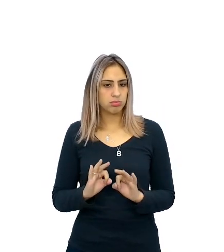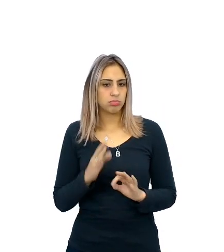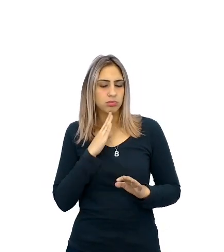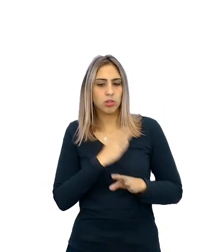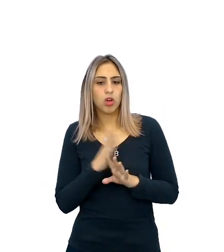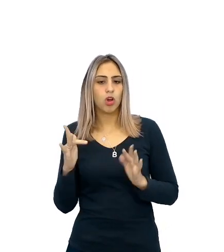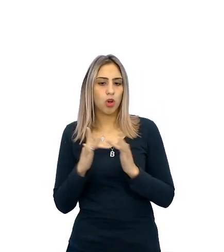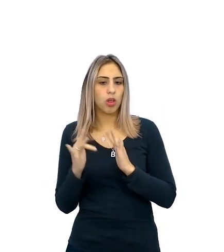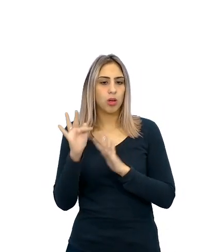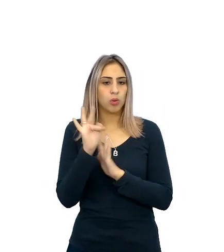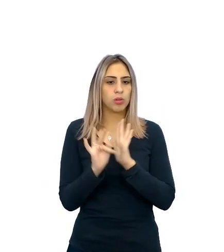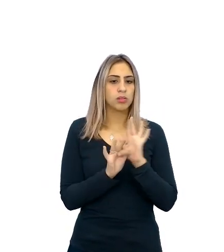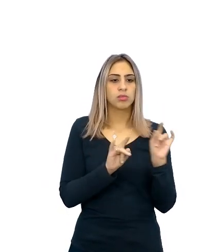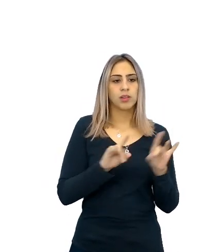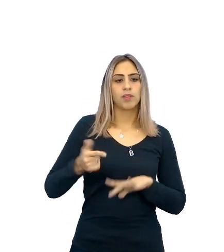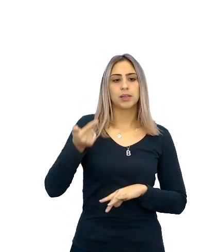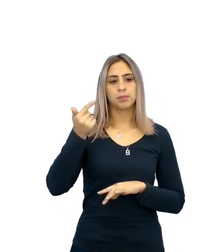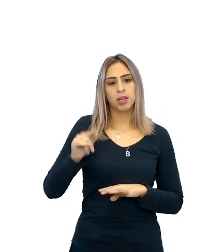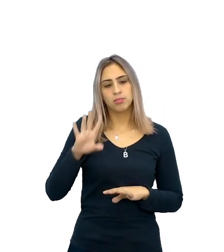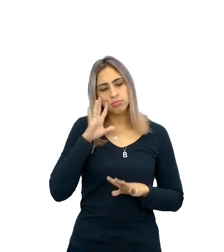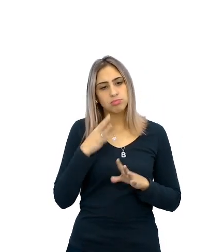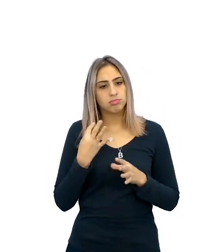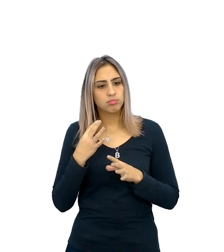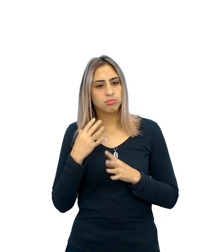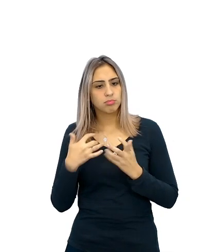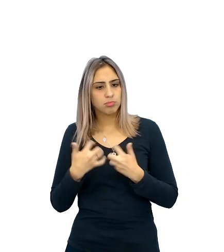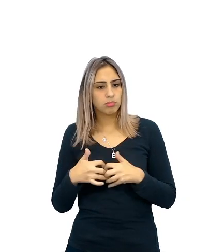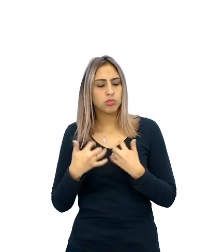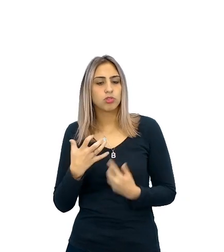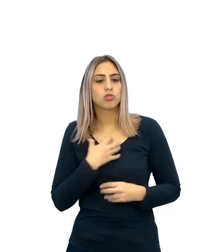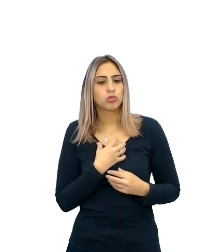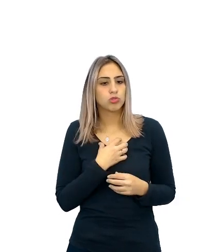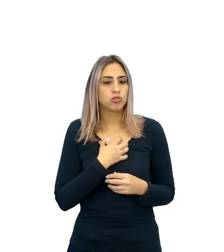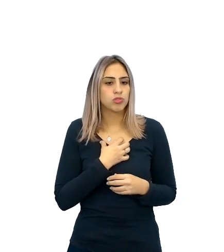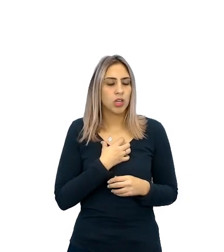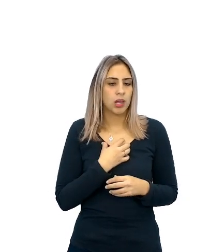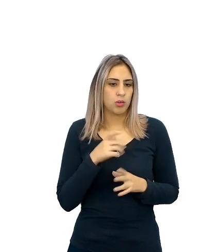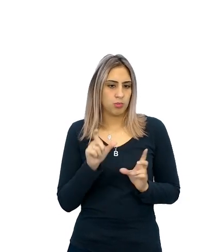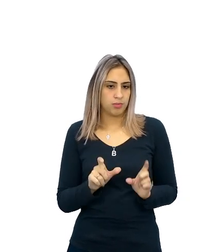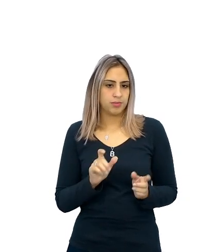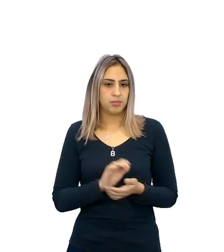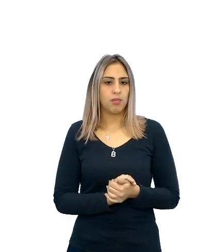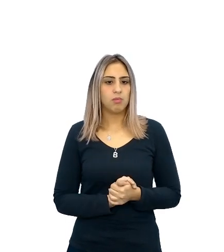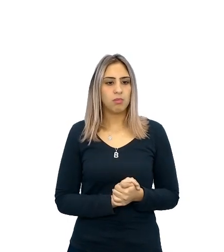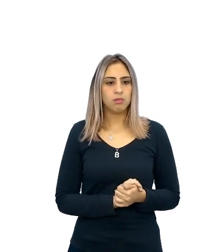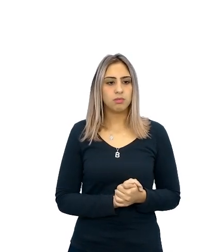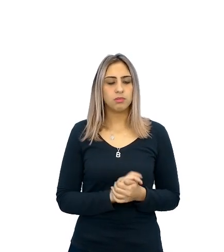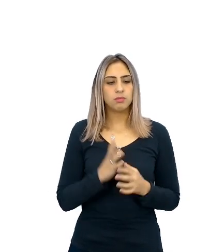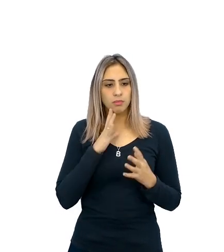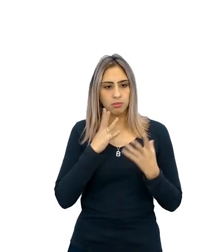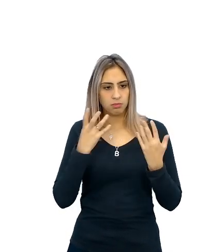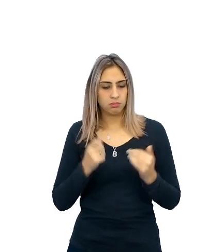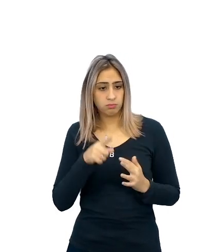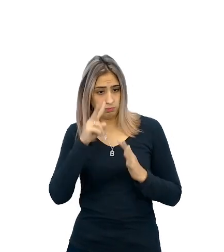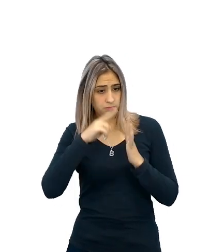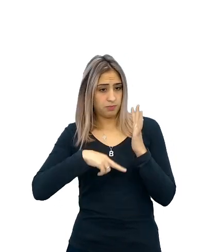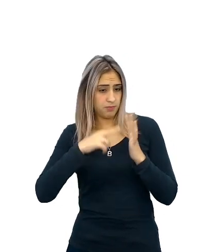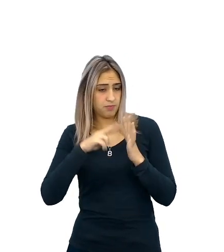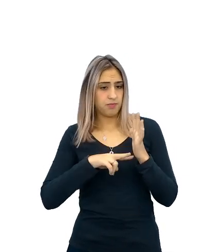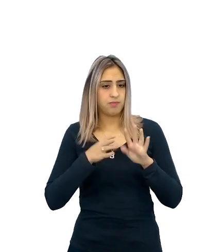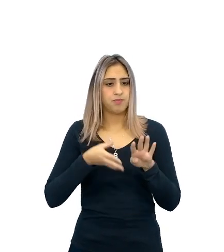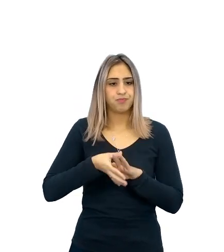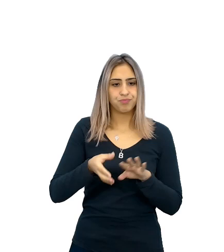contato com textos cada vez mais complexos do ponto de vista sintático. O amadurecimento desse leitor